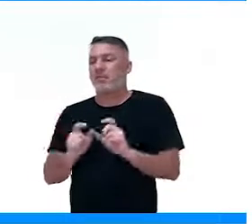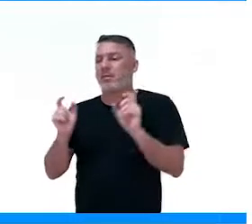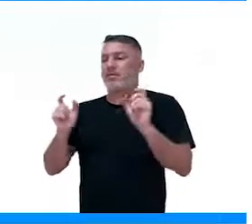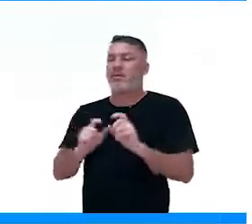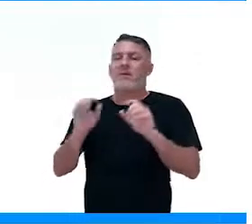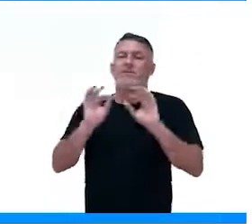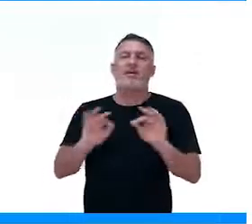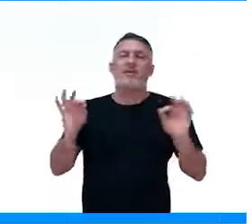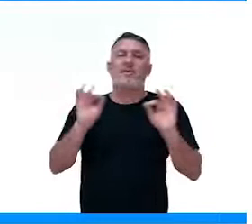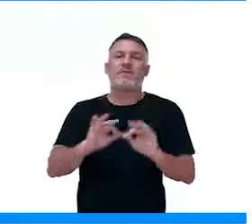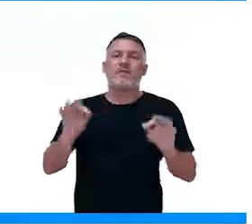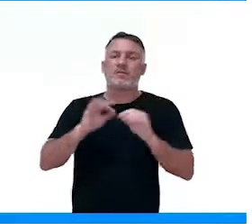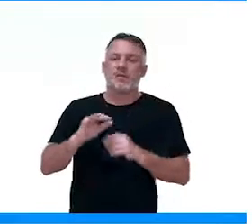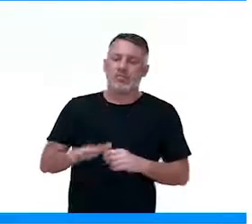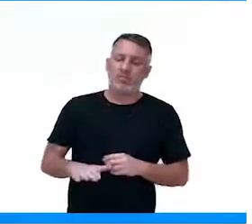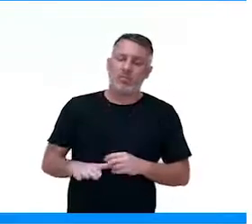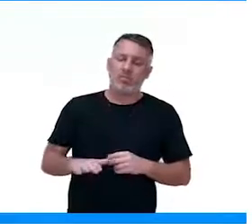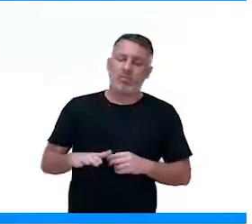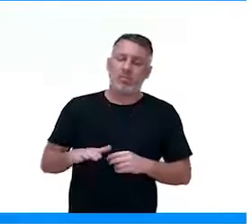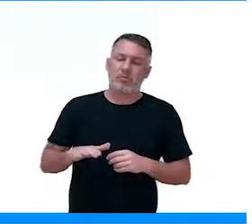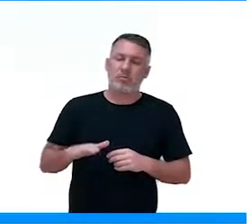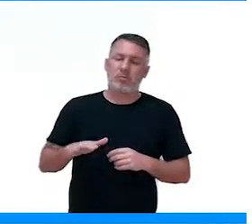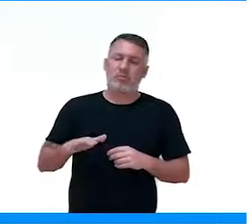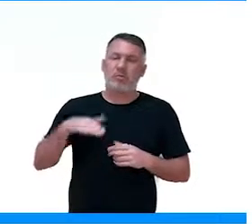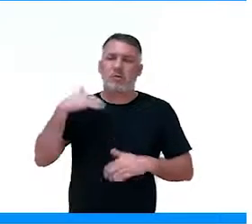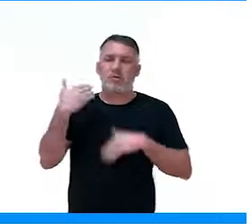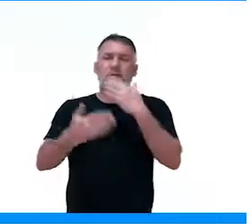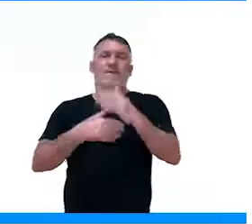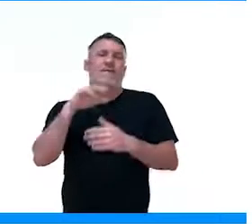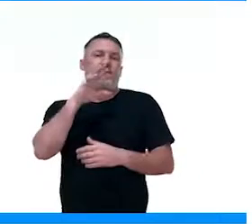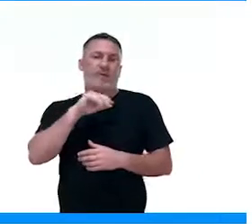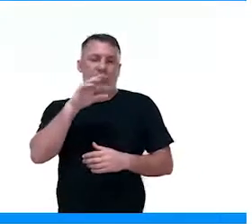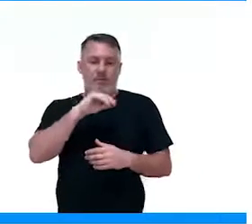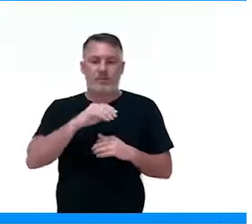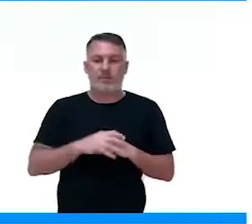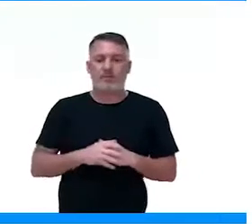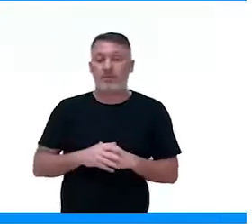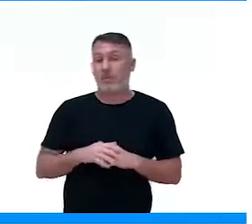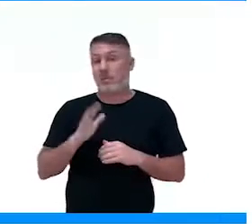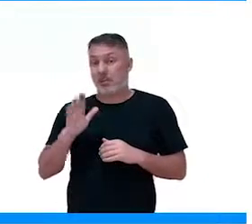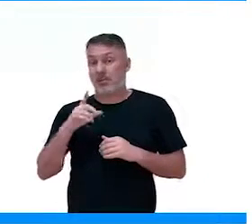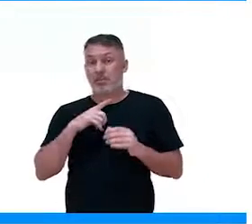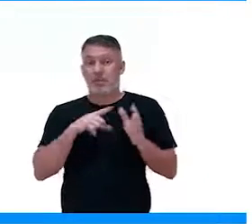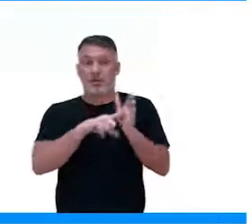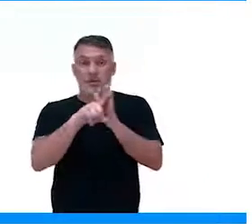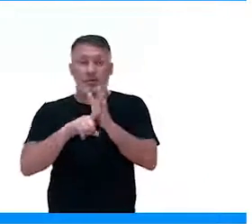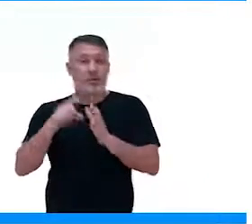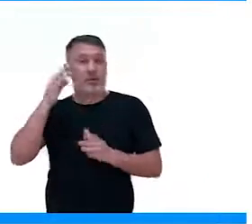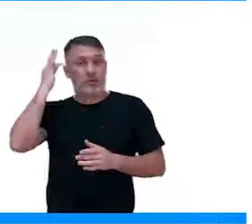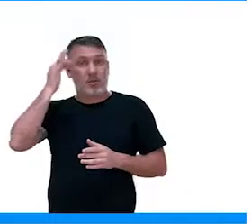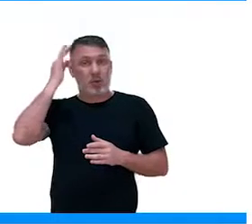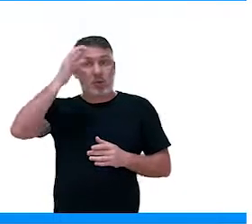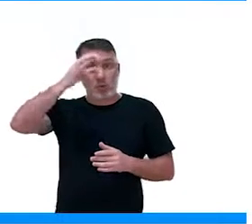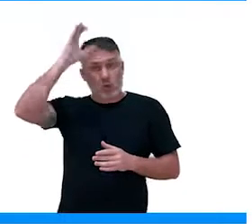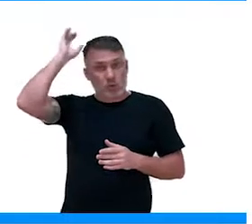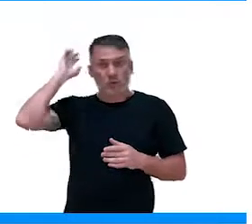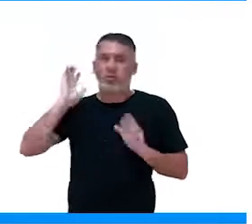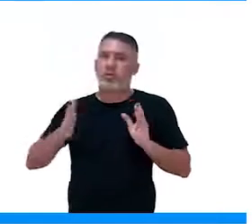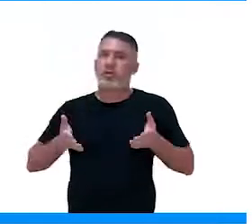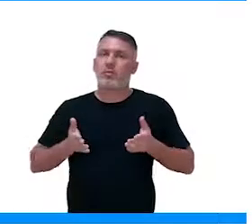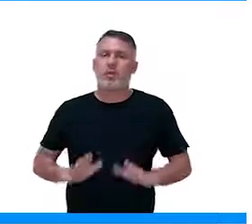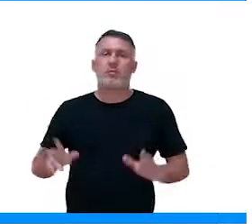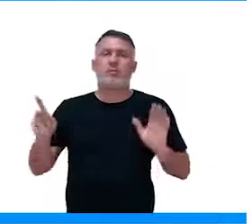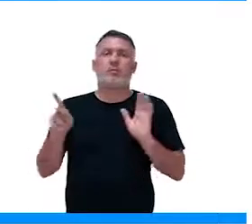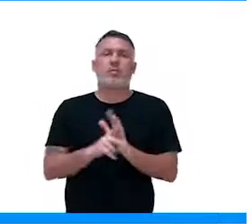construindo frases, construindo sentenças e vai desenvolvendo a fala. Mas, segundo a teoria de Chomsky, ele